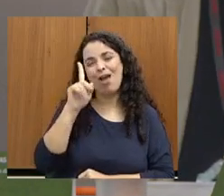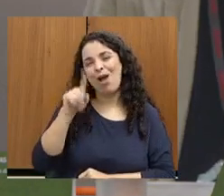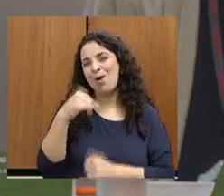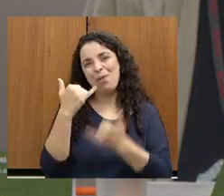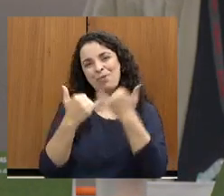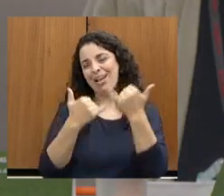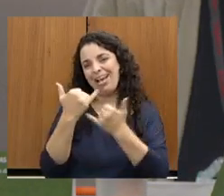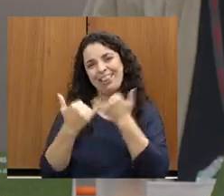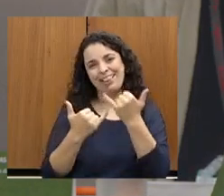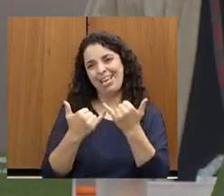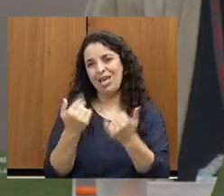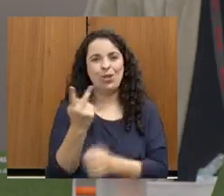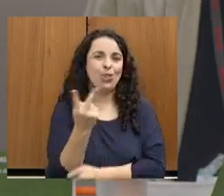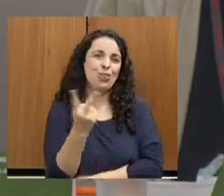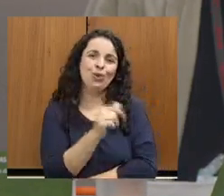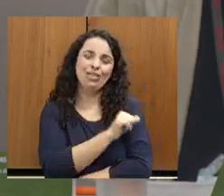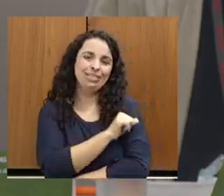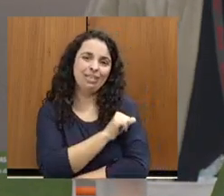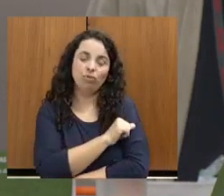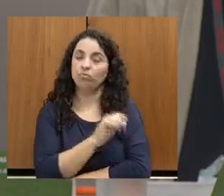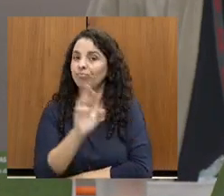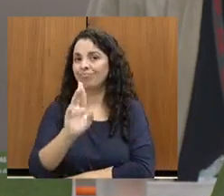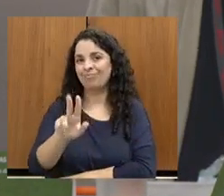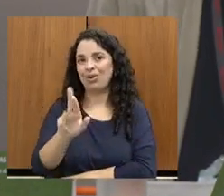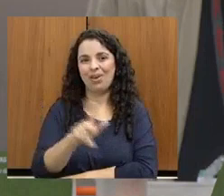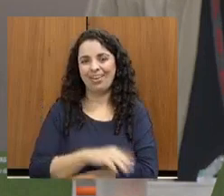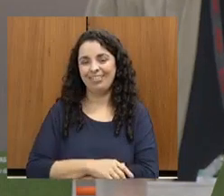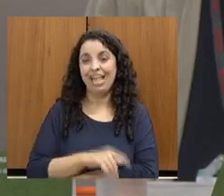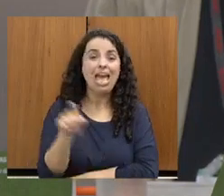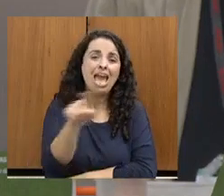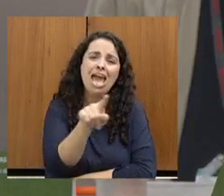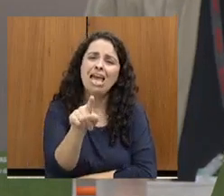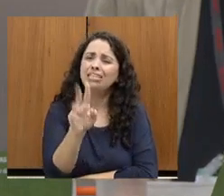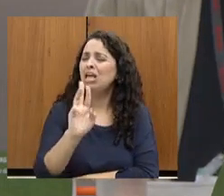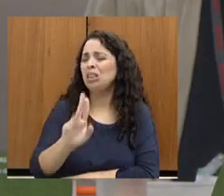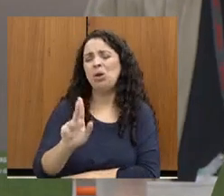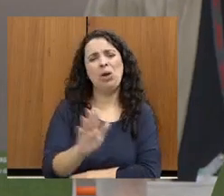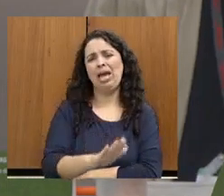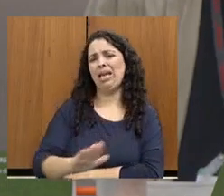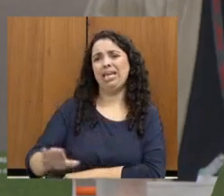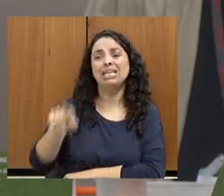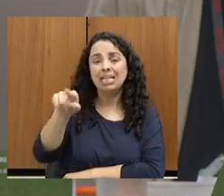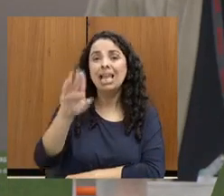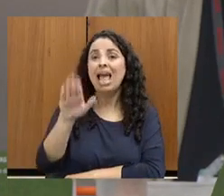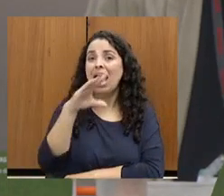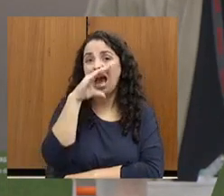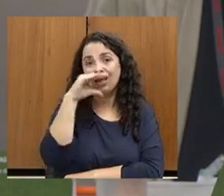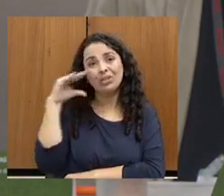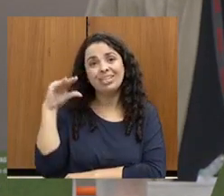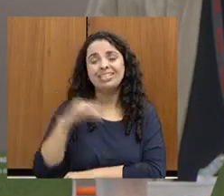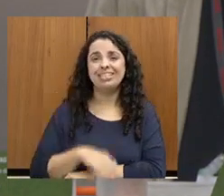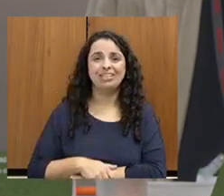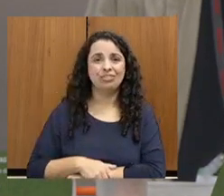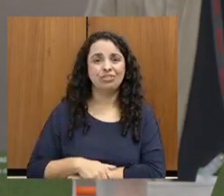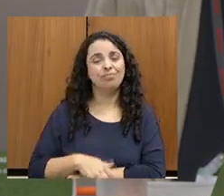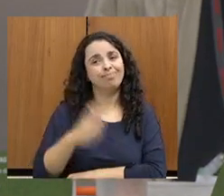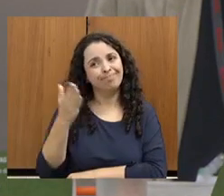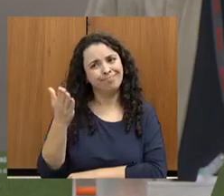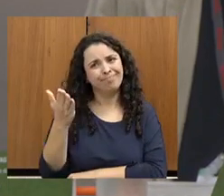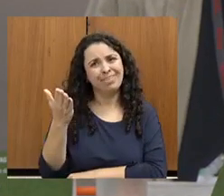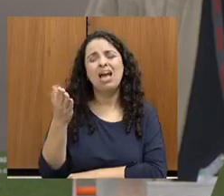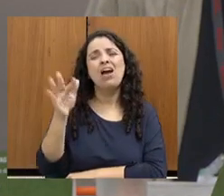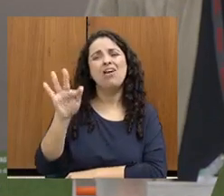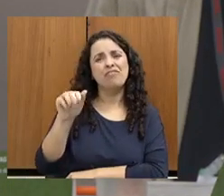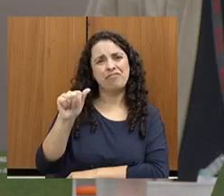brincadeira de criança. Os alunos são adolescentes, não são crianças. Fabiana, me desculpe, mas